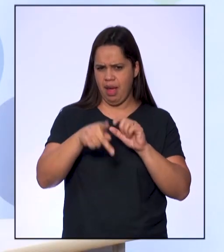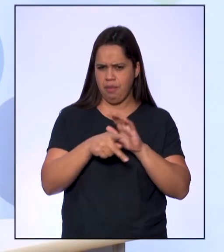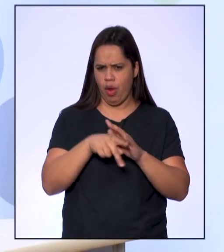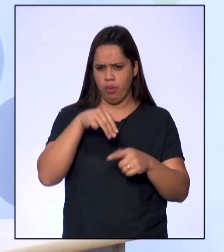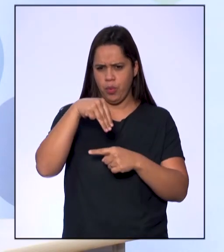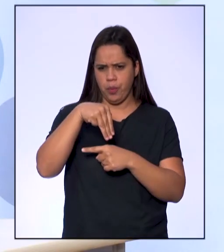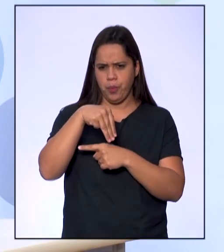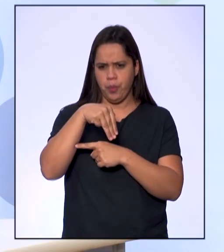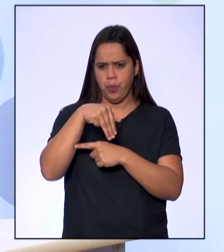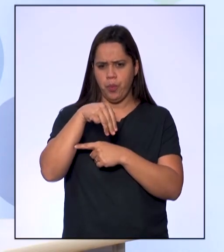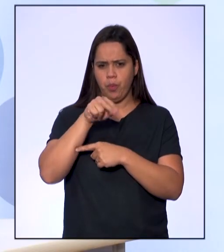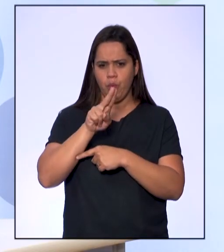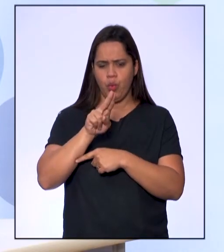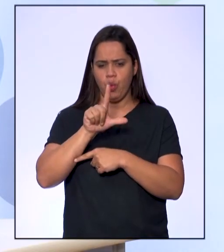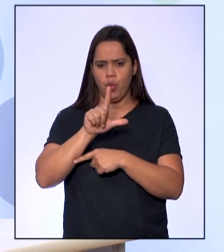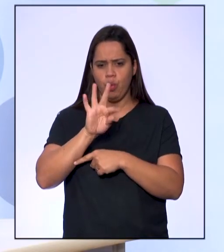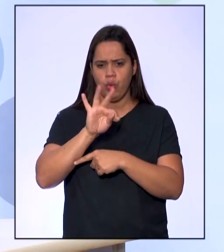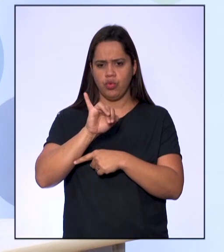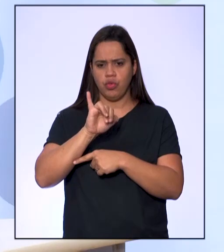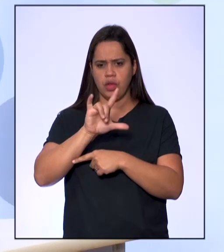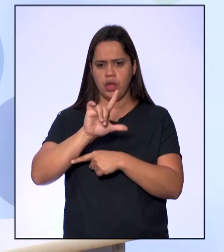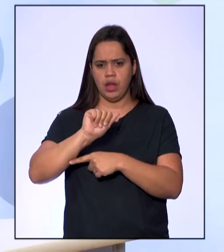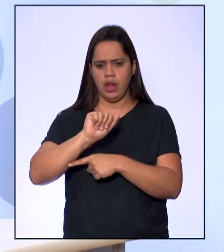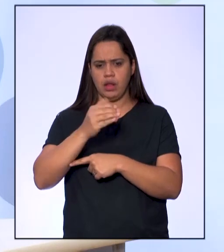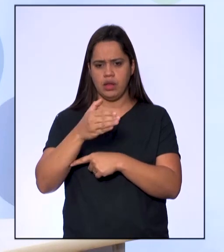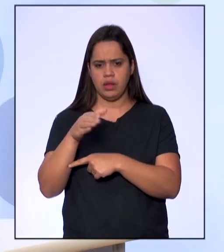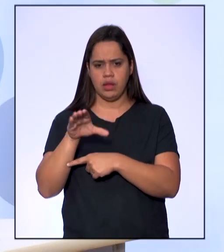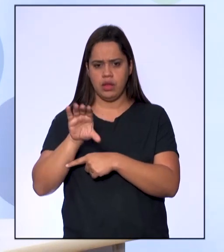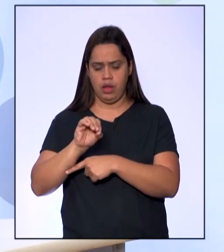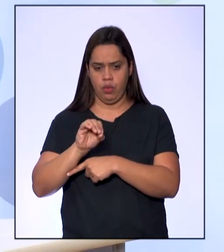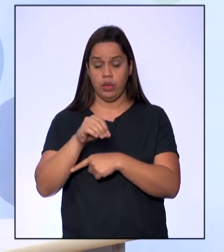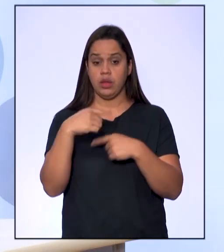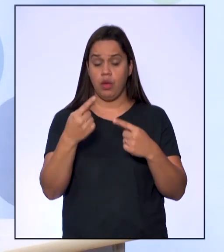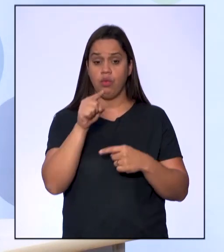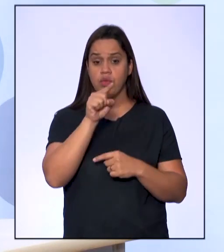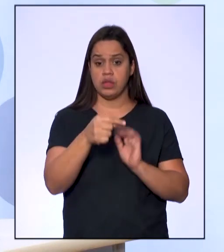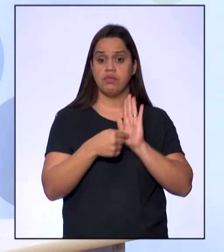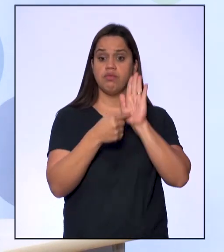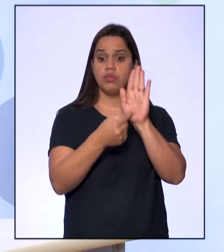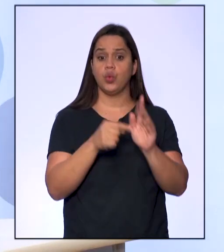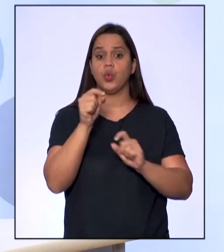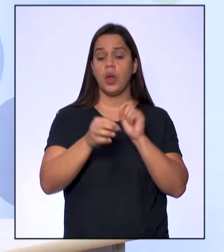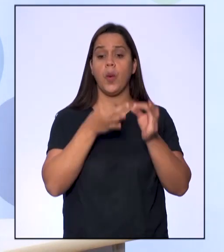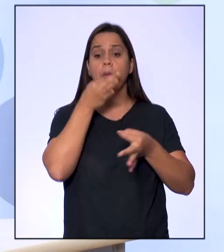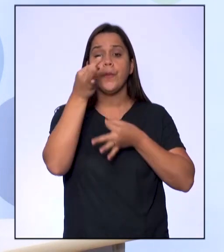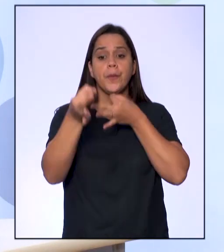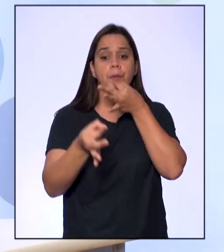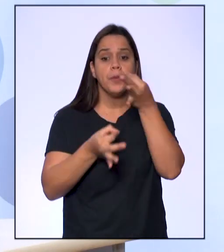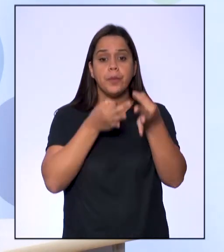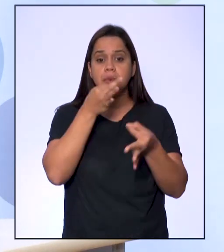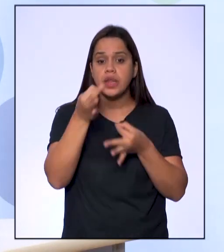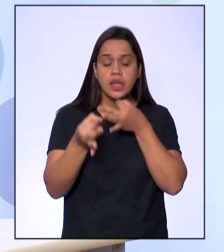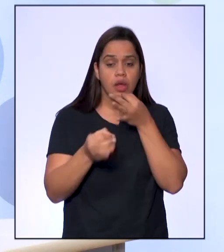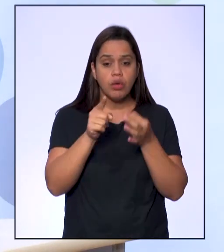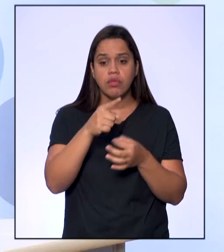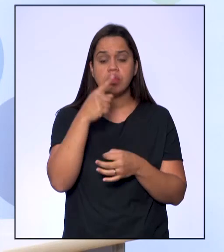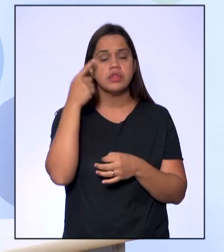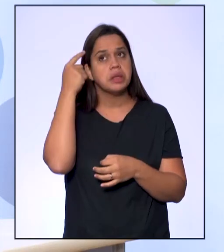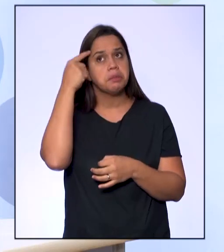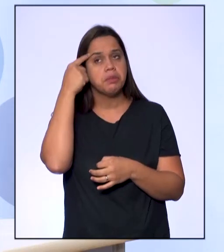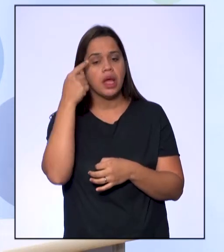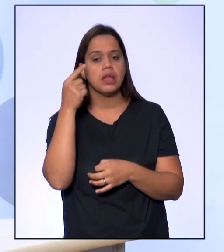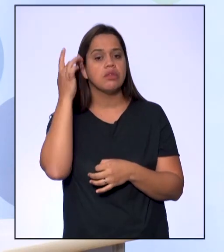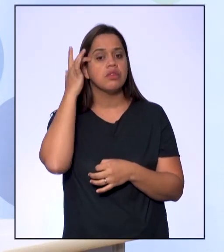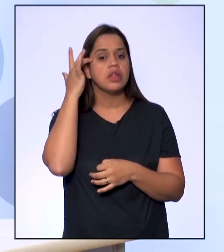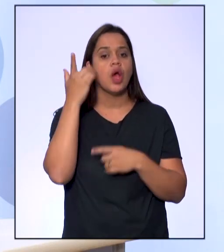mutilação? Então, gente, agora vocês vão o quê? Expressar a opinião de vocês. Isso é muito importante diante